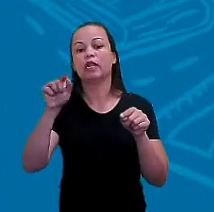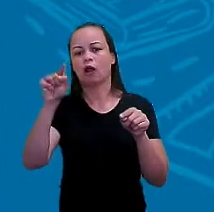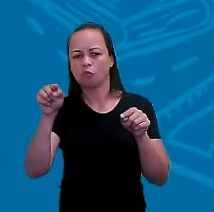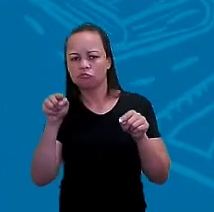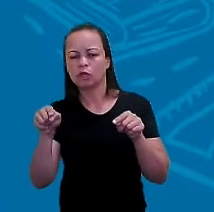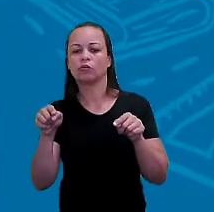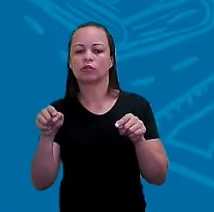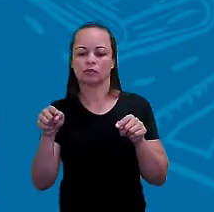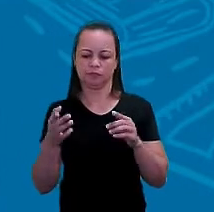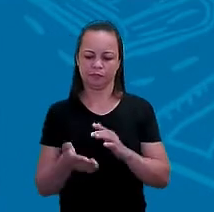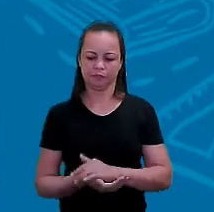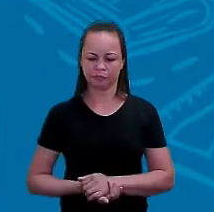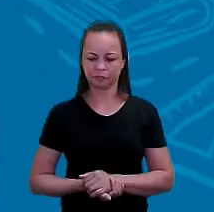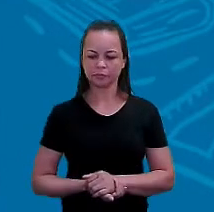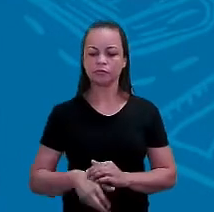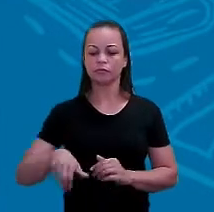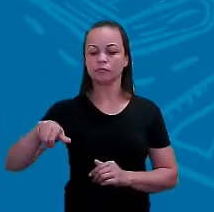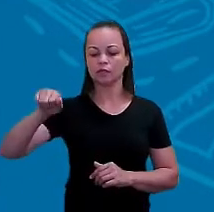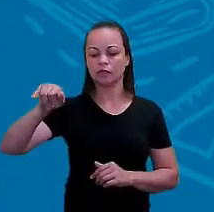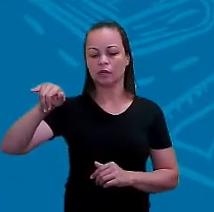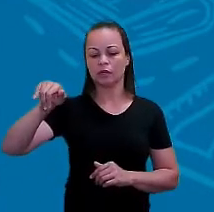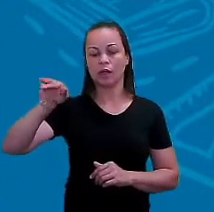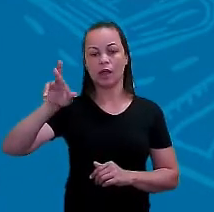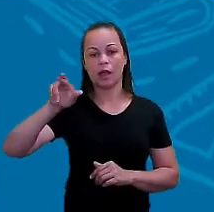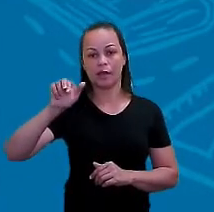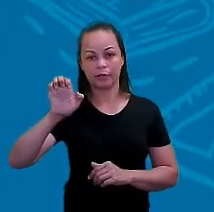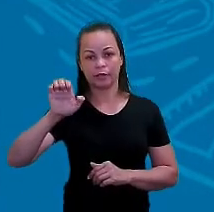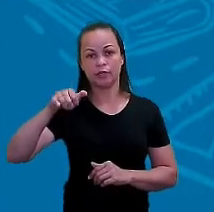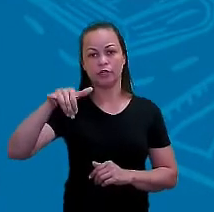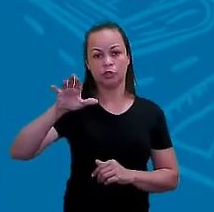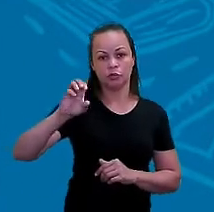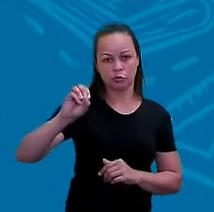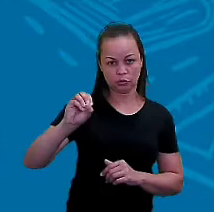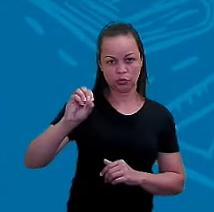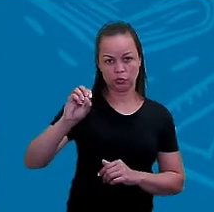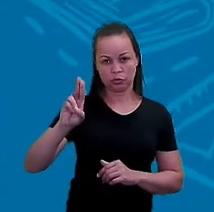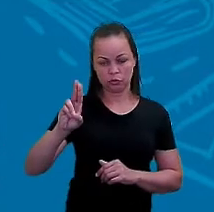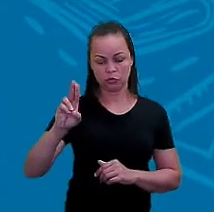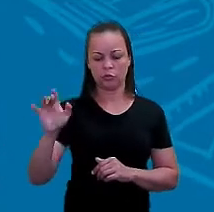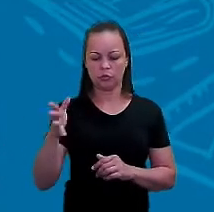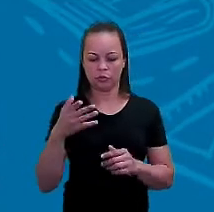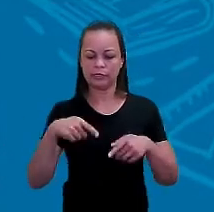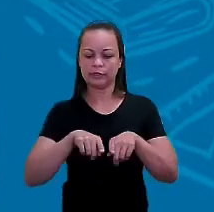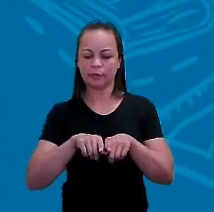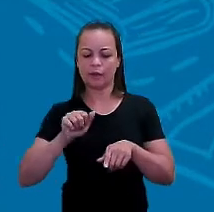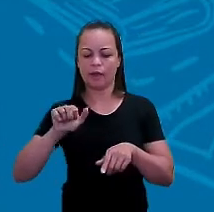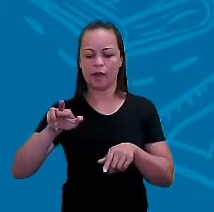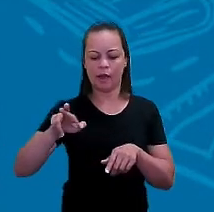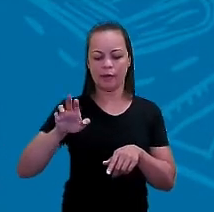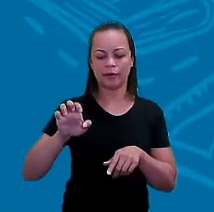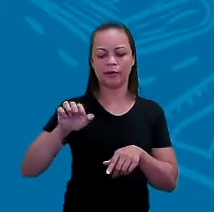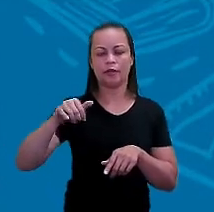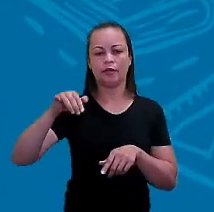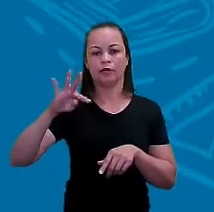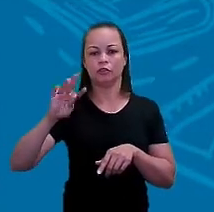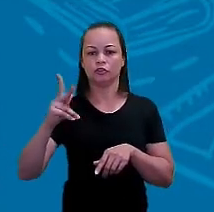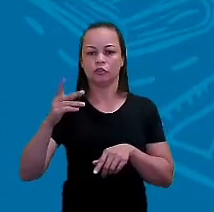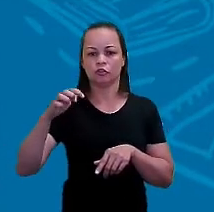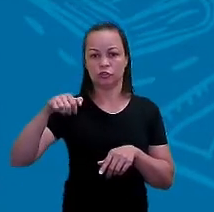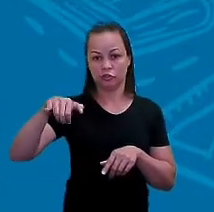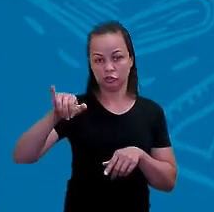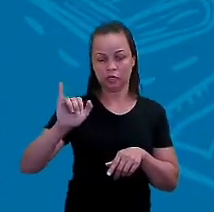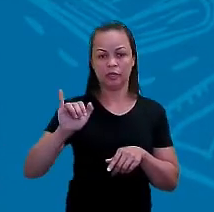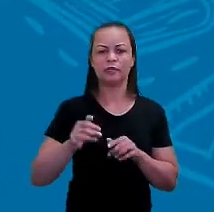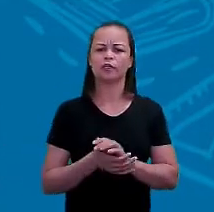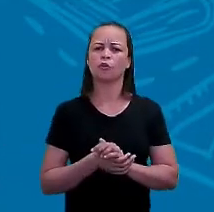I? Are you? E aí, sucessivamente, ok? Então, mais uma vez, para a gente fechar